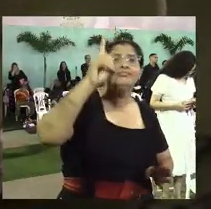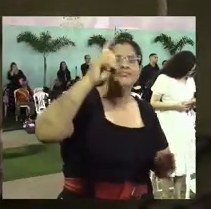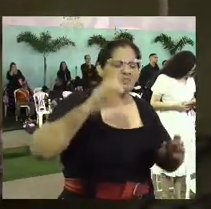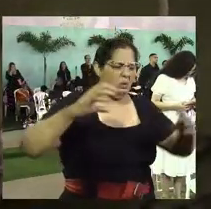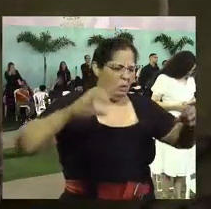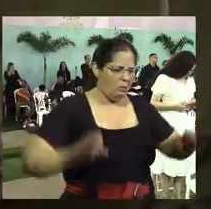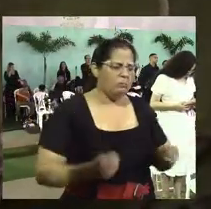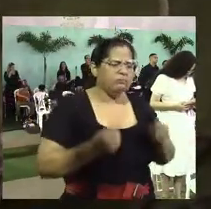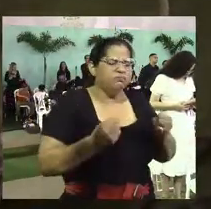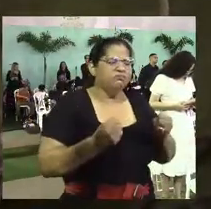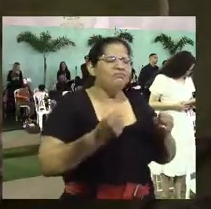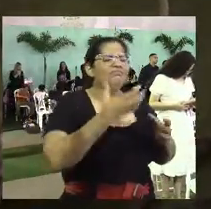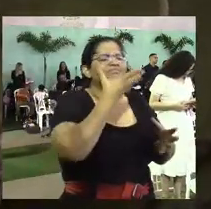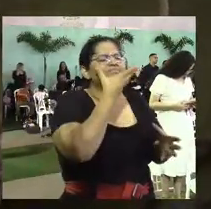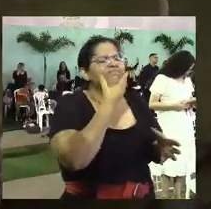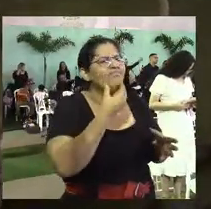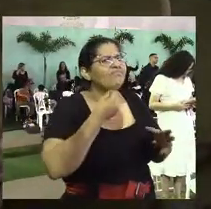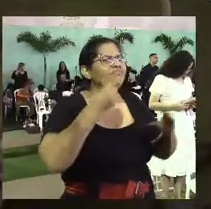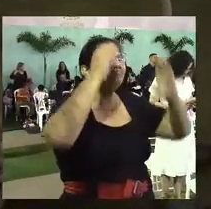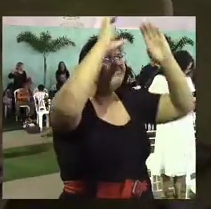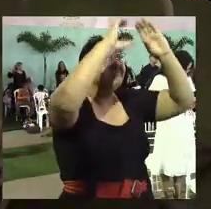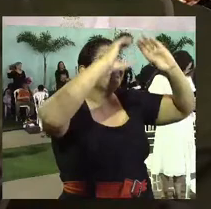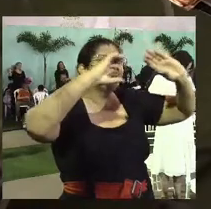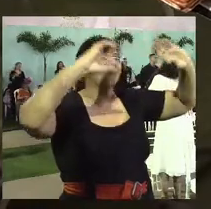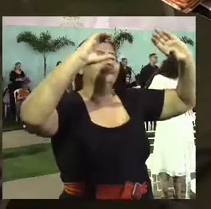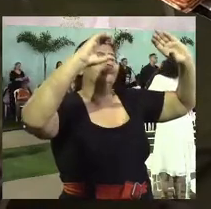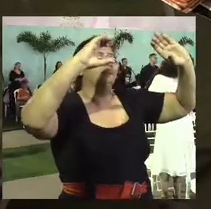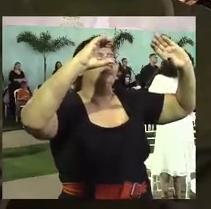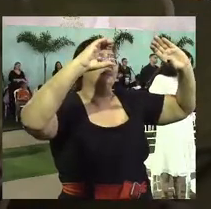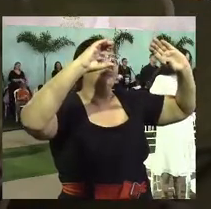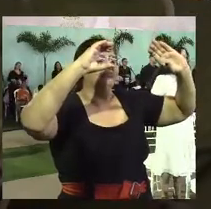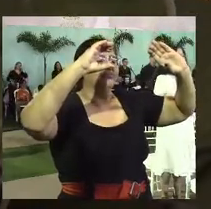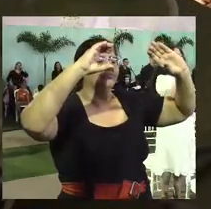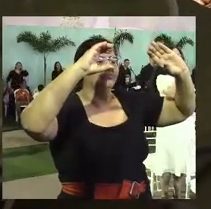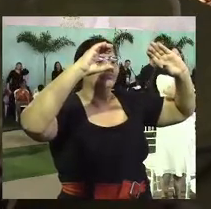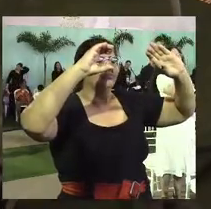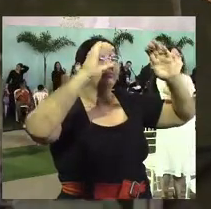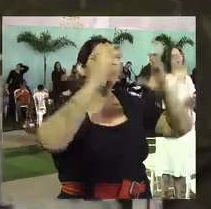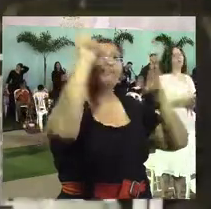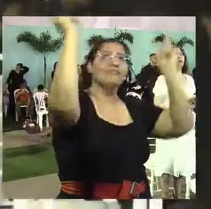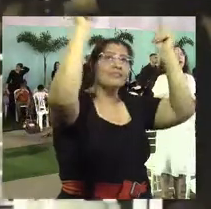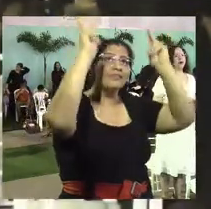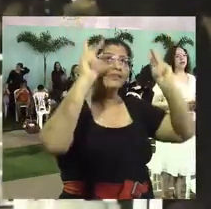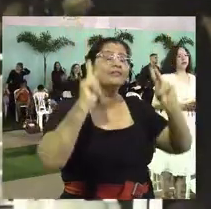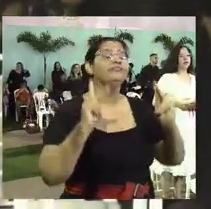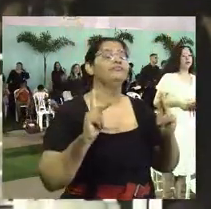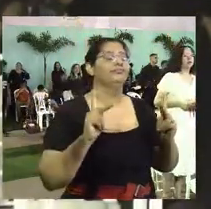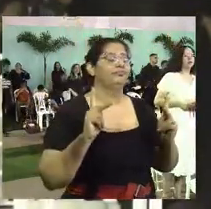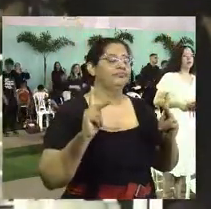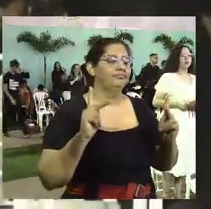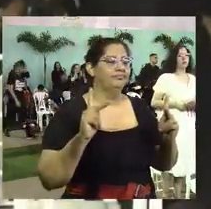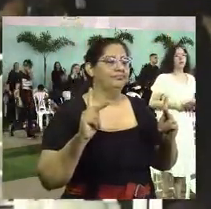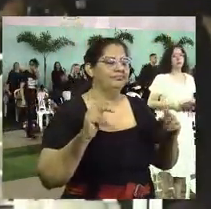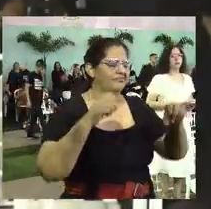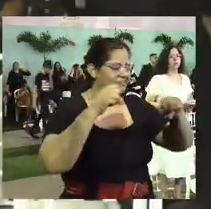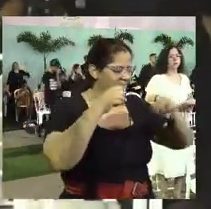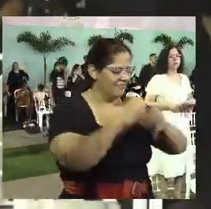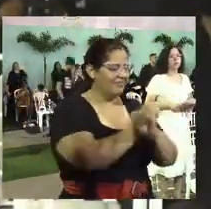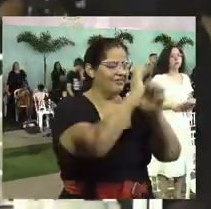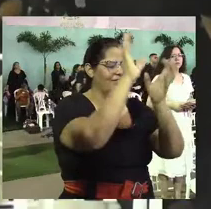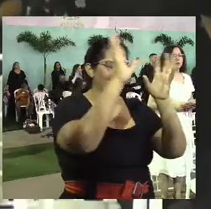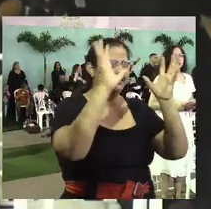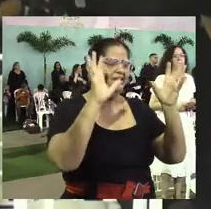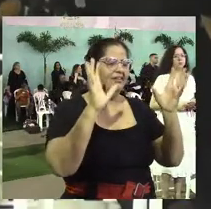forte pai da eternidade e príncipe da paz oh